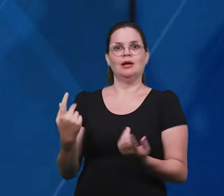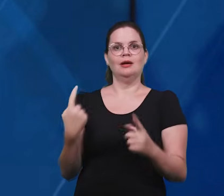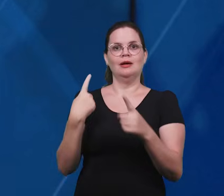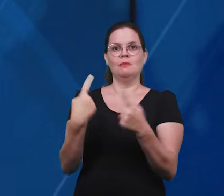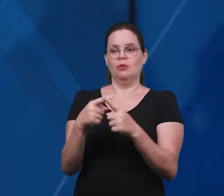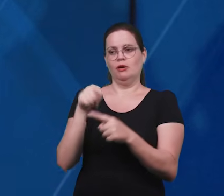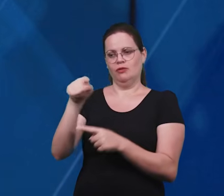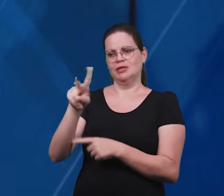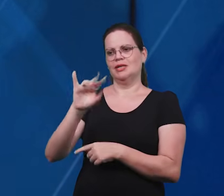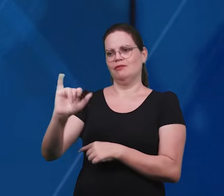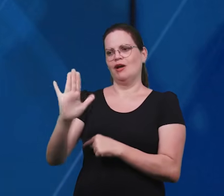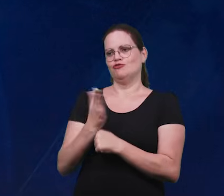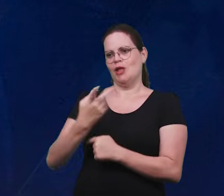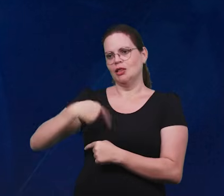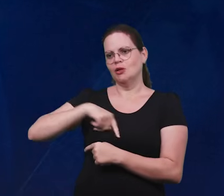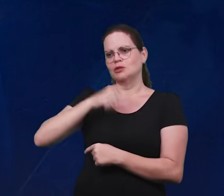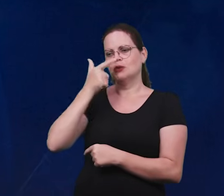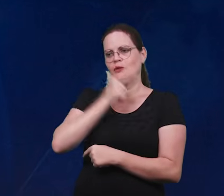Salvador deles.